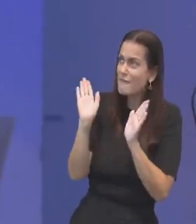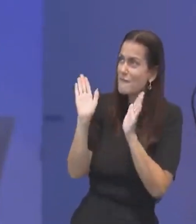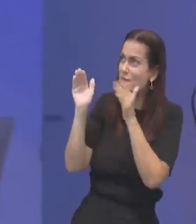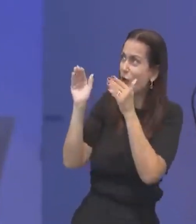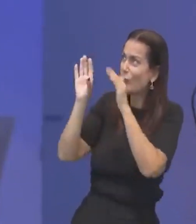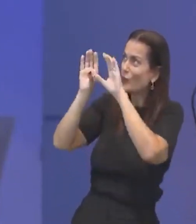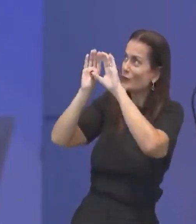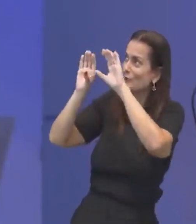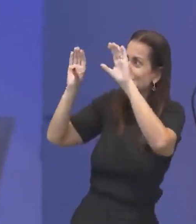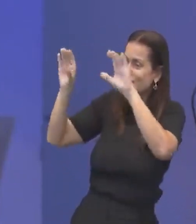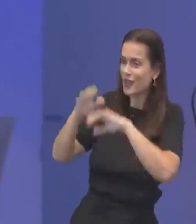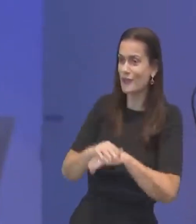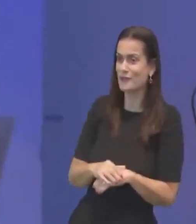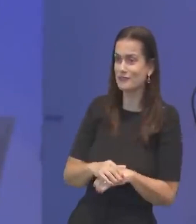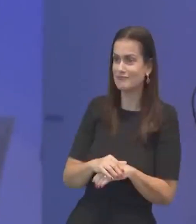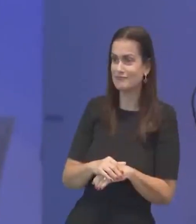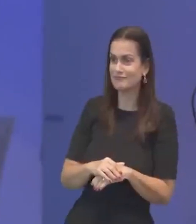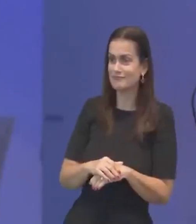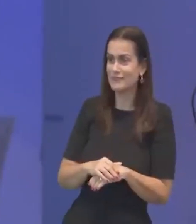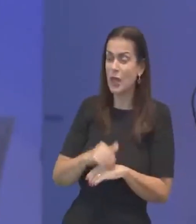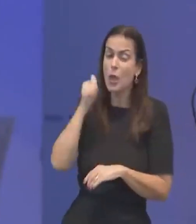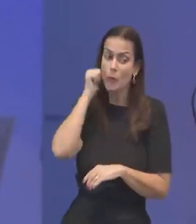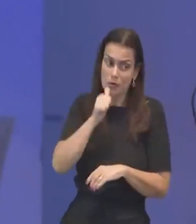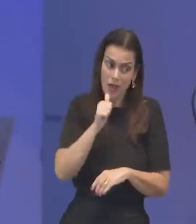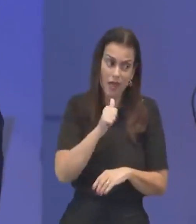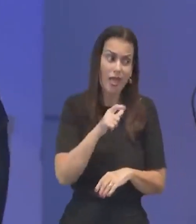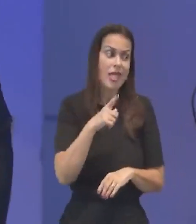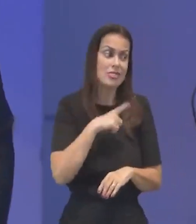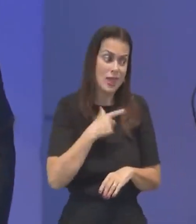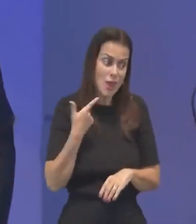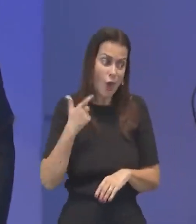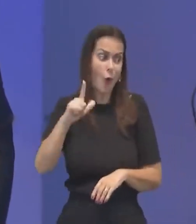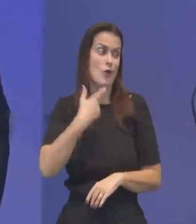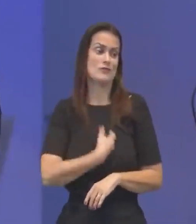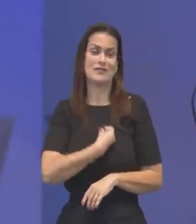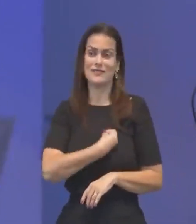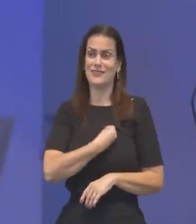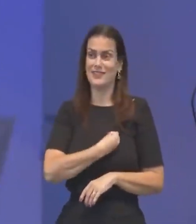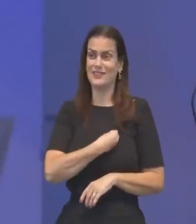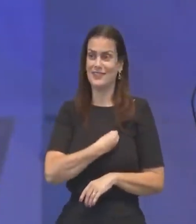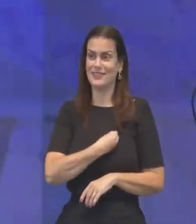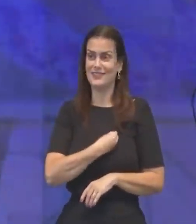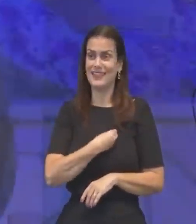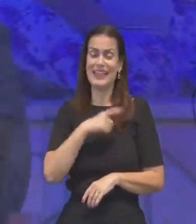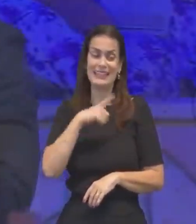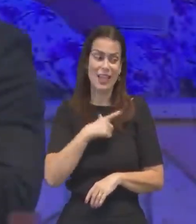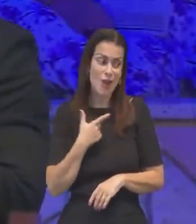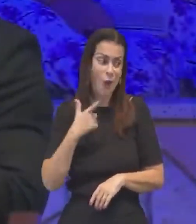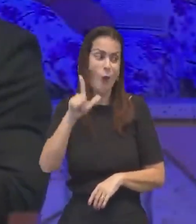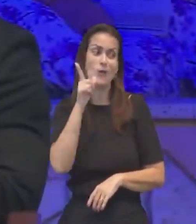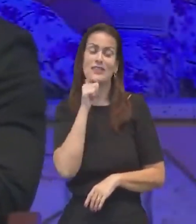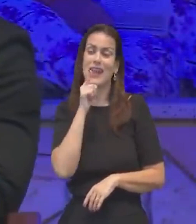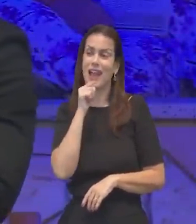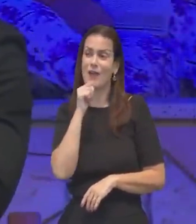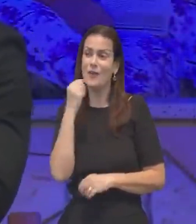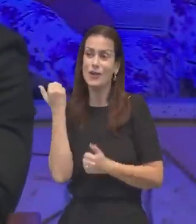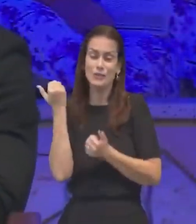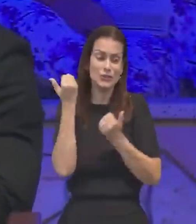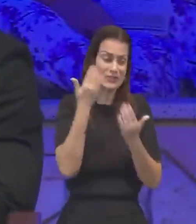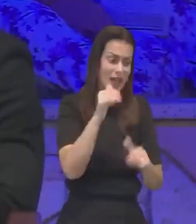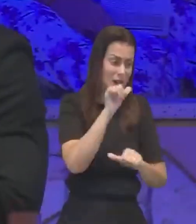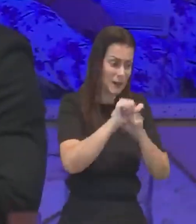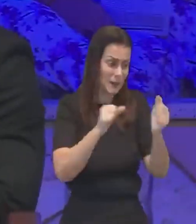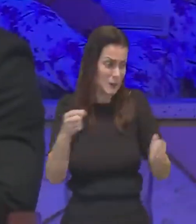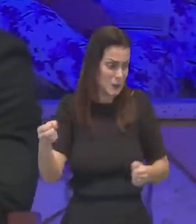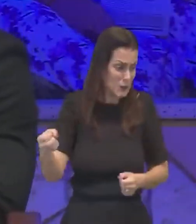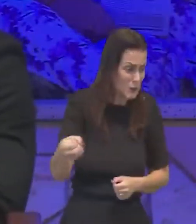Mulher, olha, existe uma outra realidade, água viva. Estou trazendo sobre a sua vida uma